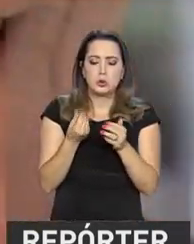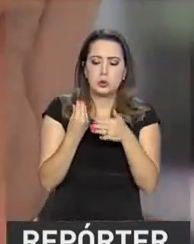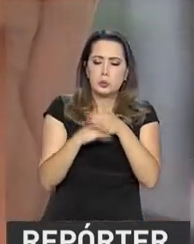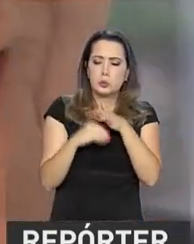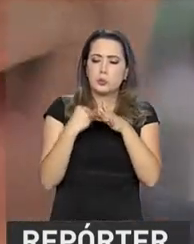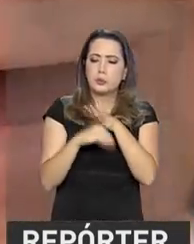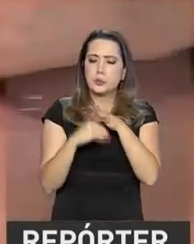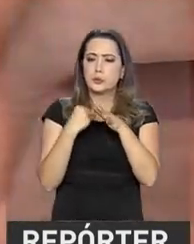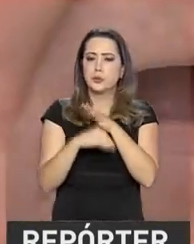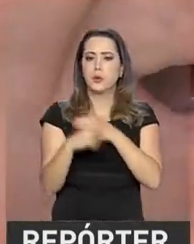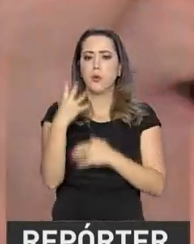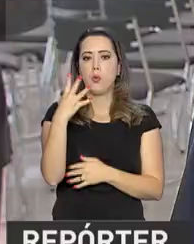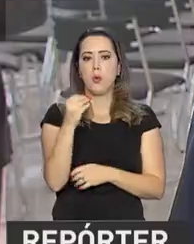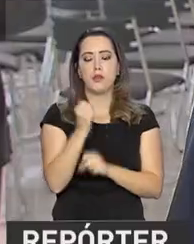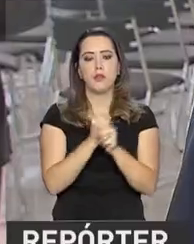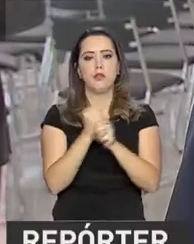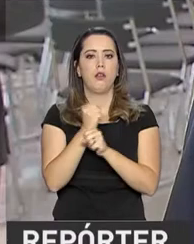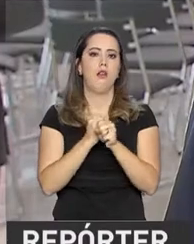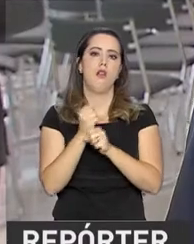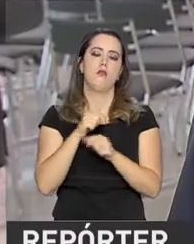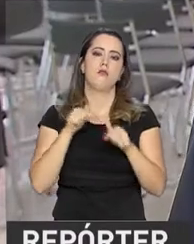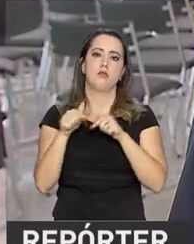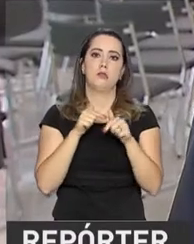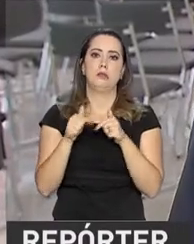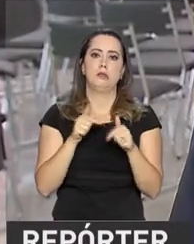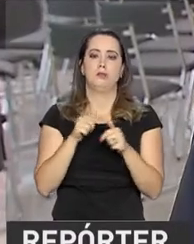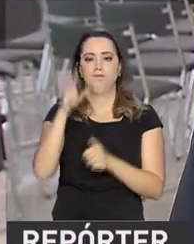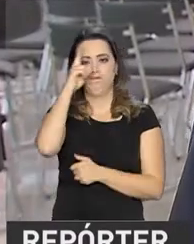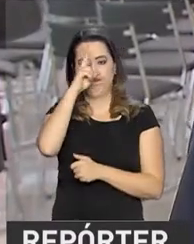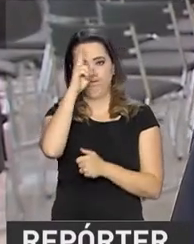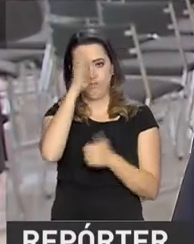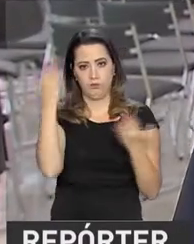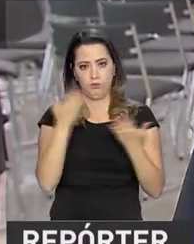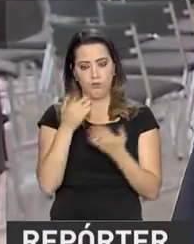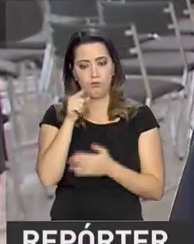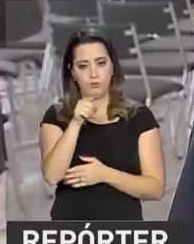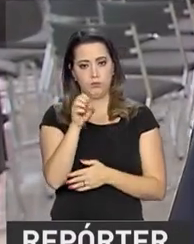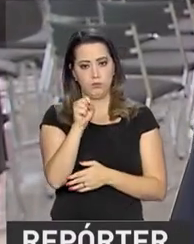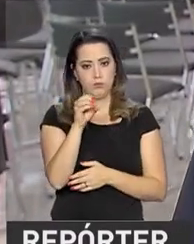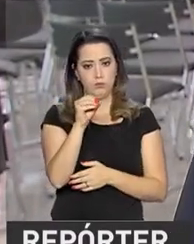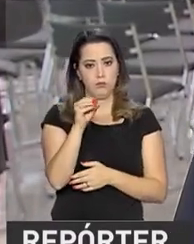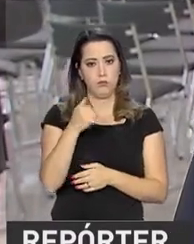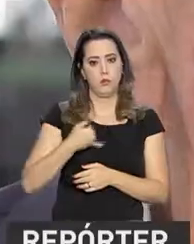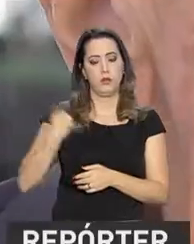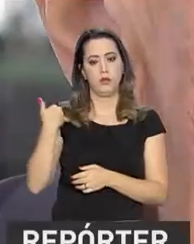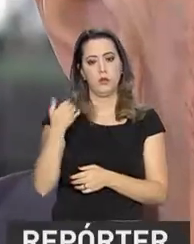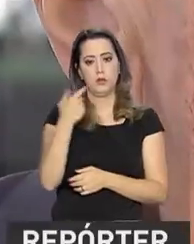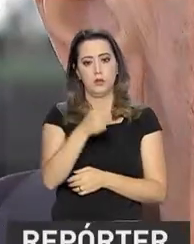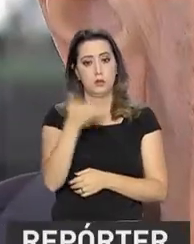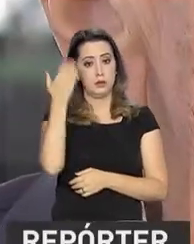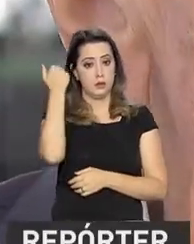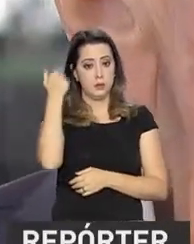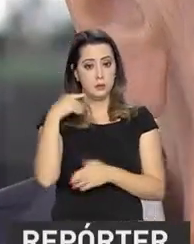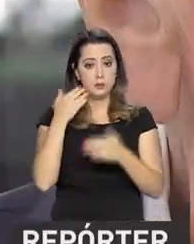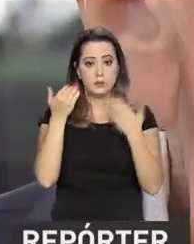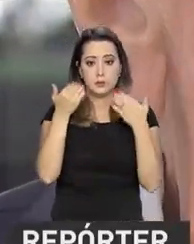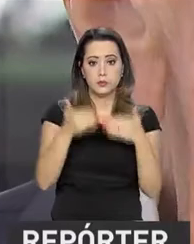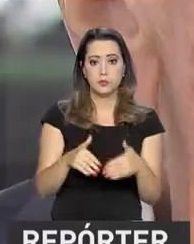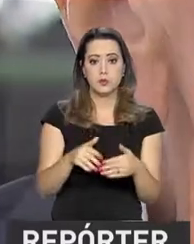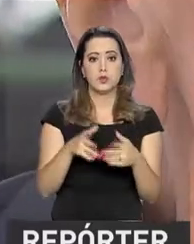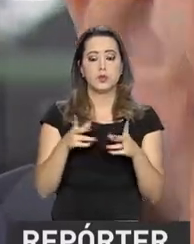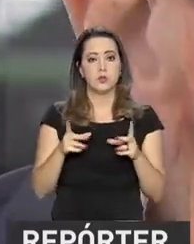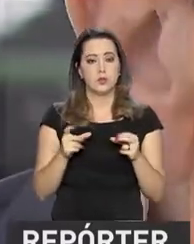40 anos de trabalho ainda estão frescas na memória do dirceu de 80 anos na época enfrentava um câncer